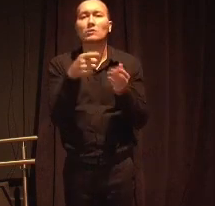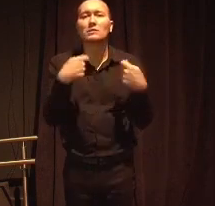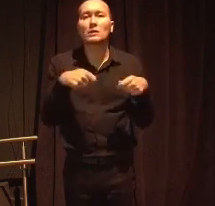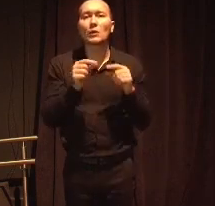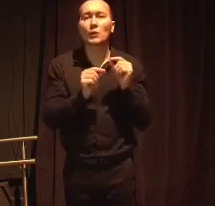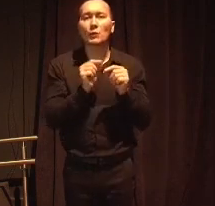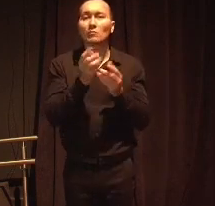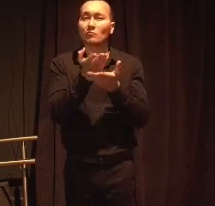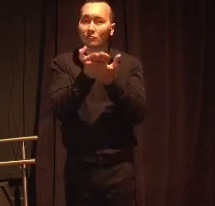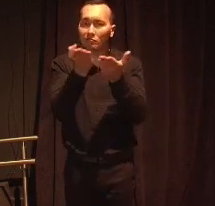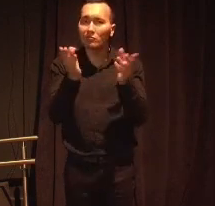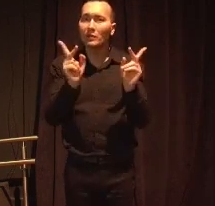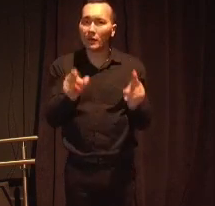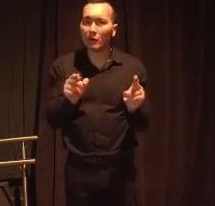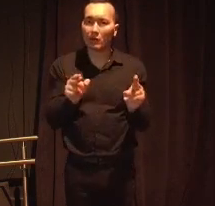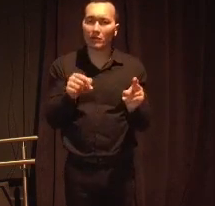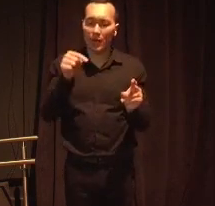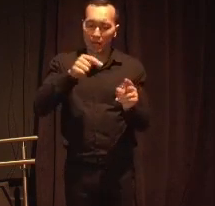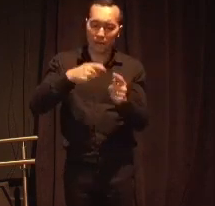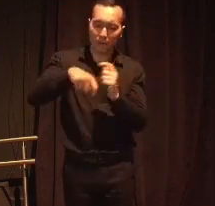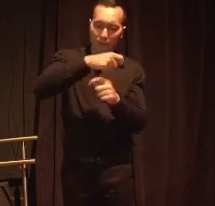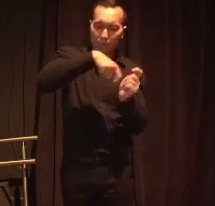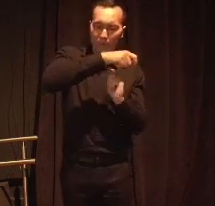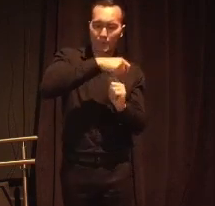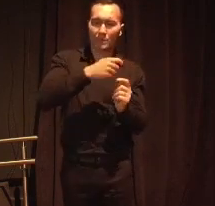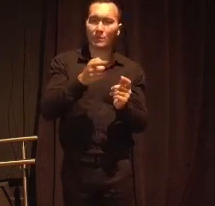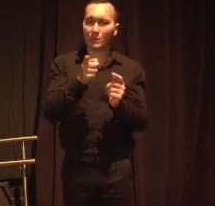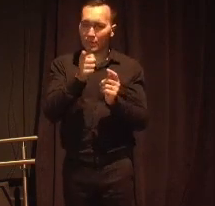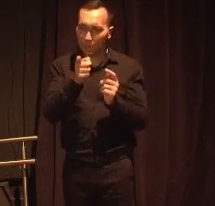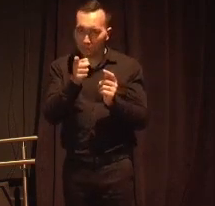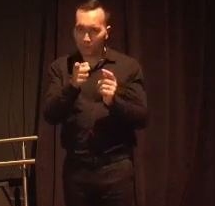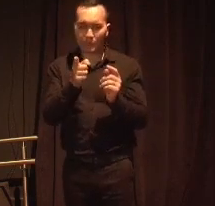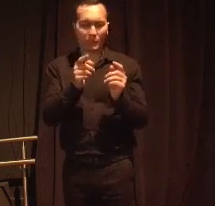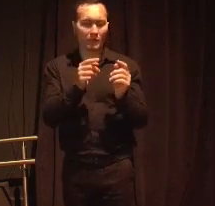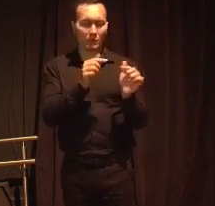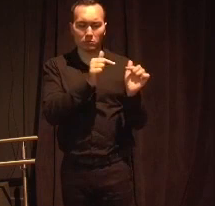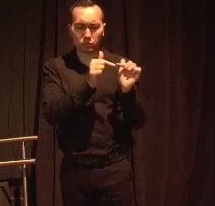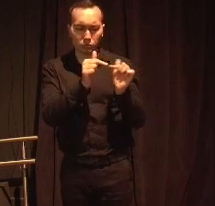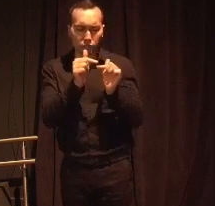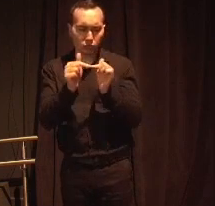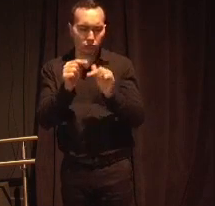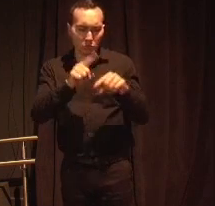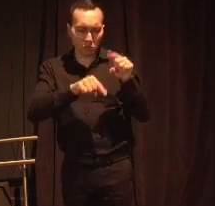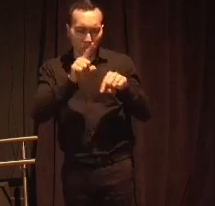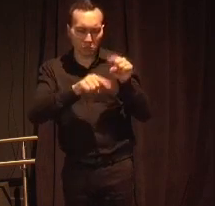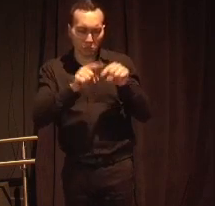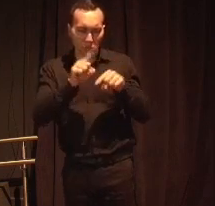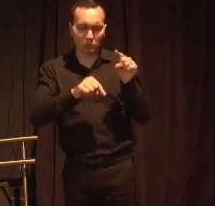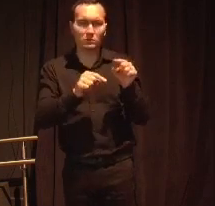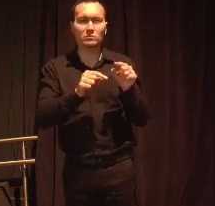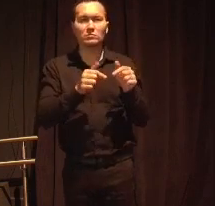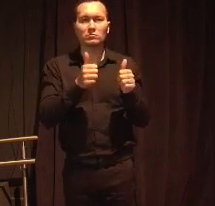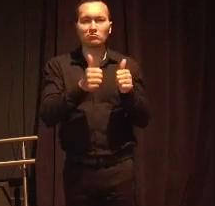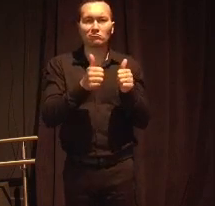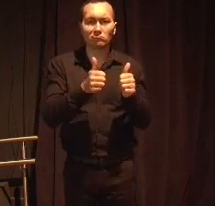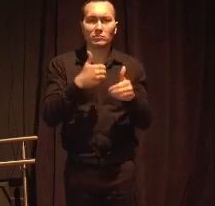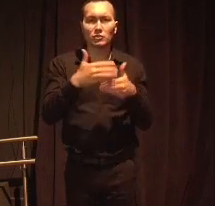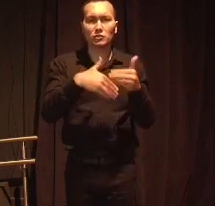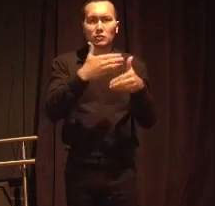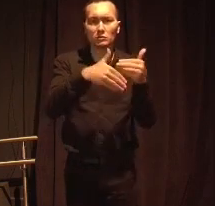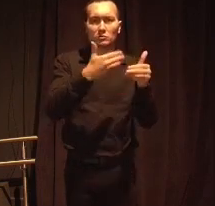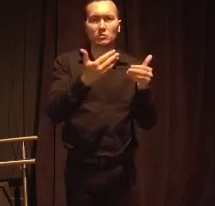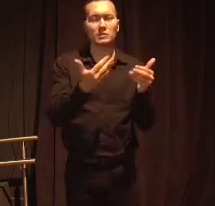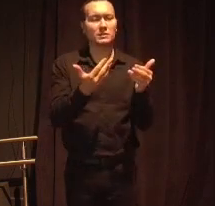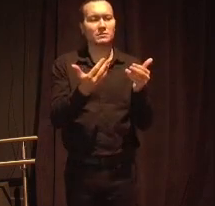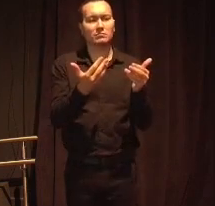valor para o negócio, e ao mesmo tempo olhando para o longo prazo, né? E longo prazo hoje é meio relativo, né? Acho